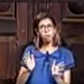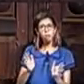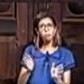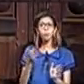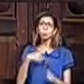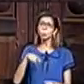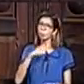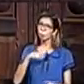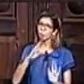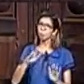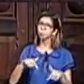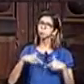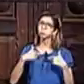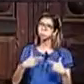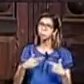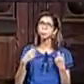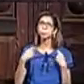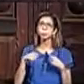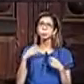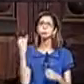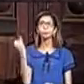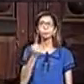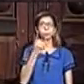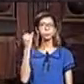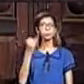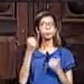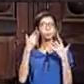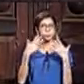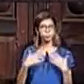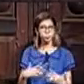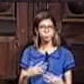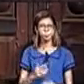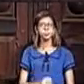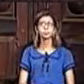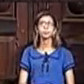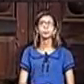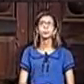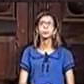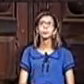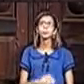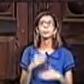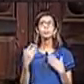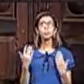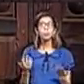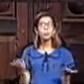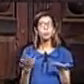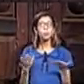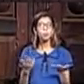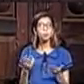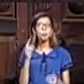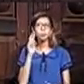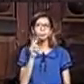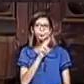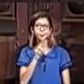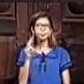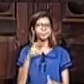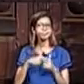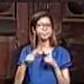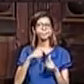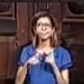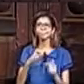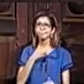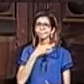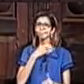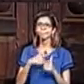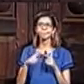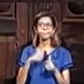posição. É isso que é importante ser colocado inicialmente. Então, estamos vivendo uma situação de grave crise